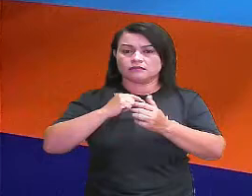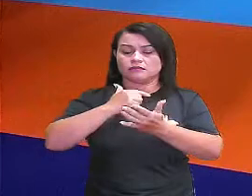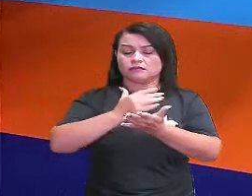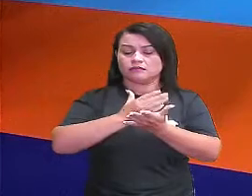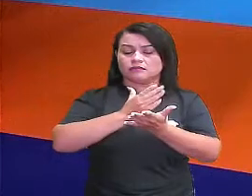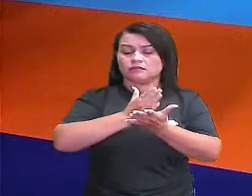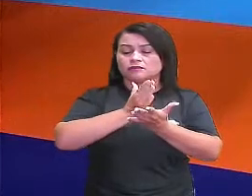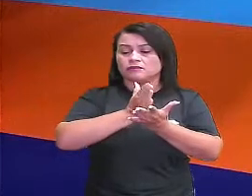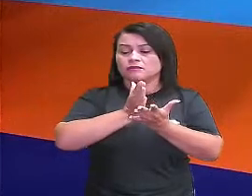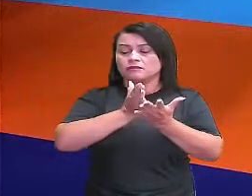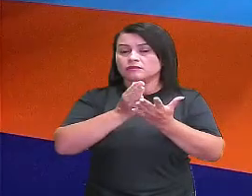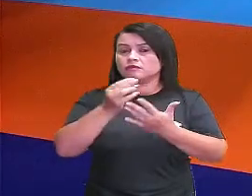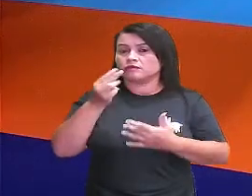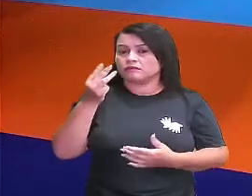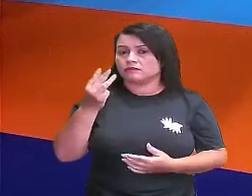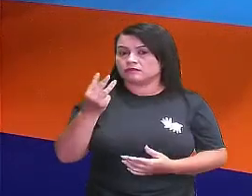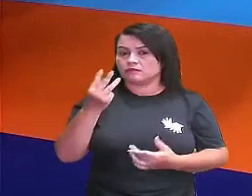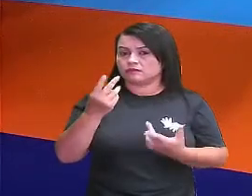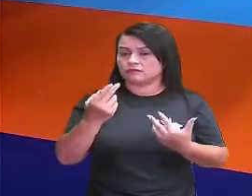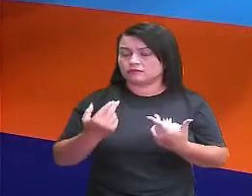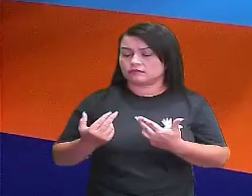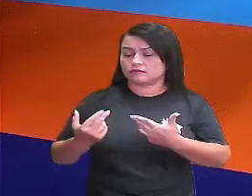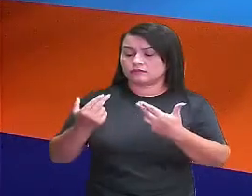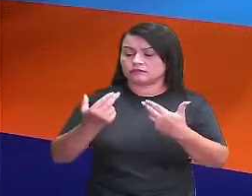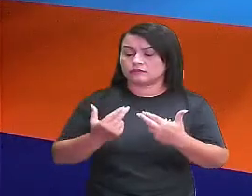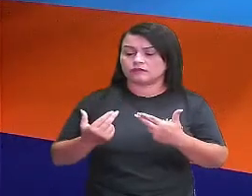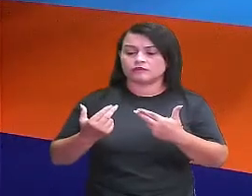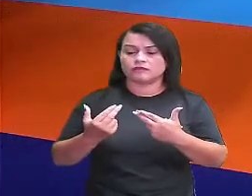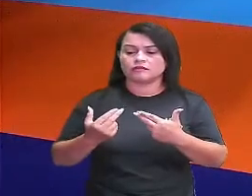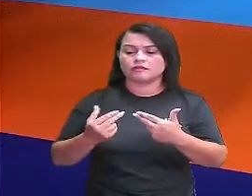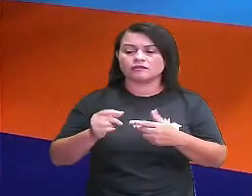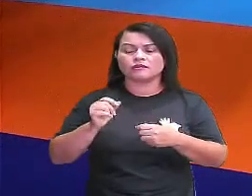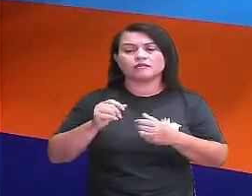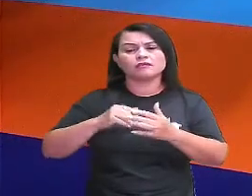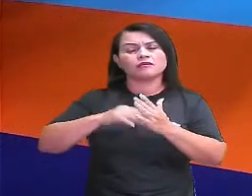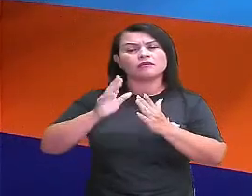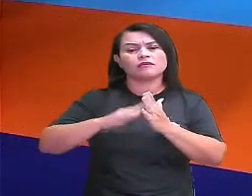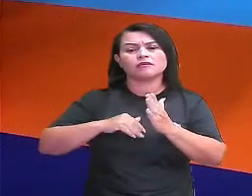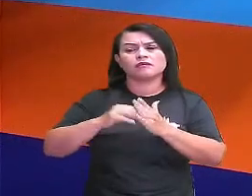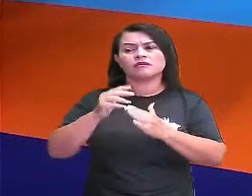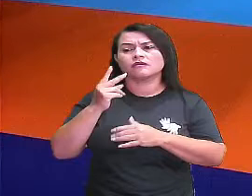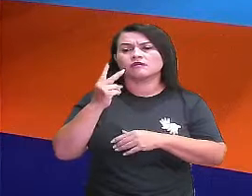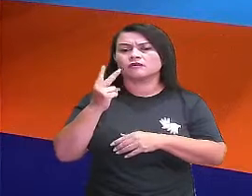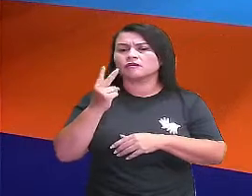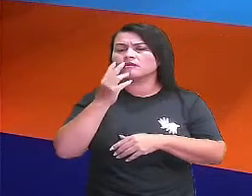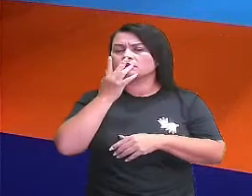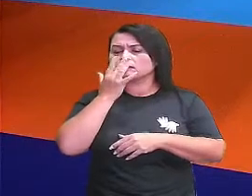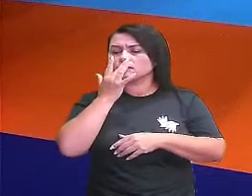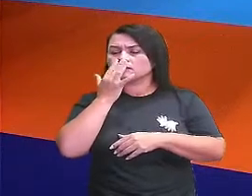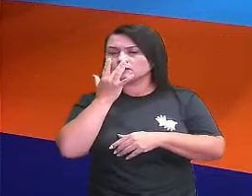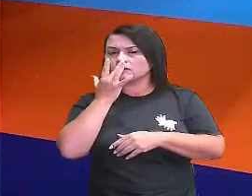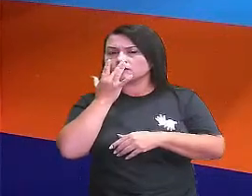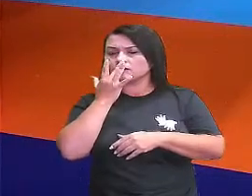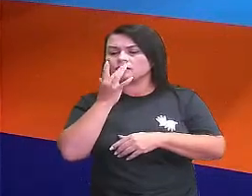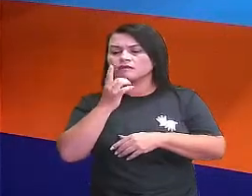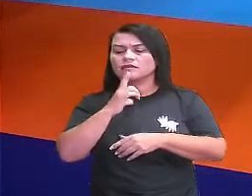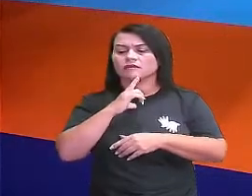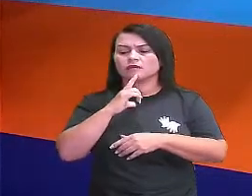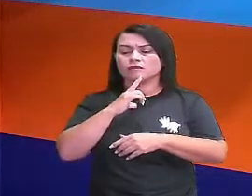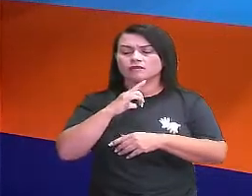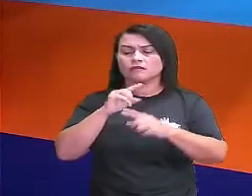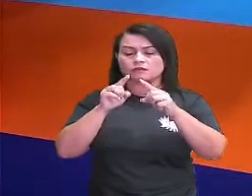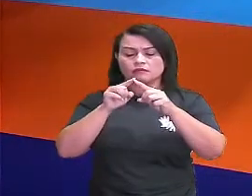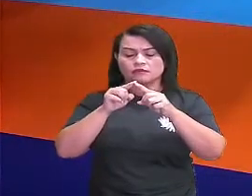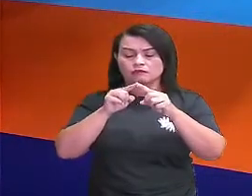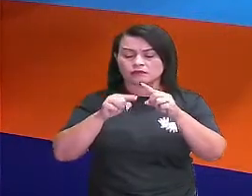partes iguais, tá vendo? E foram pintadas 2 partes de marrom, né? Eu tenho o círculo,